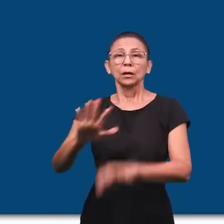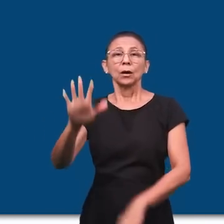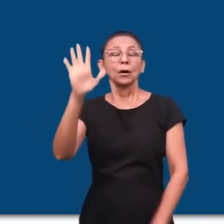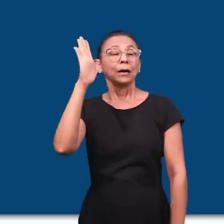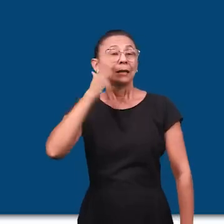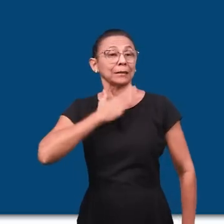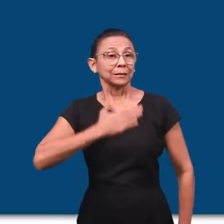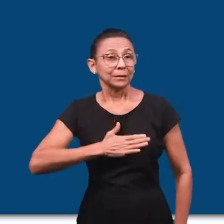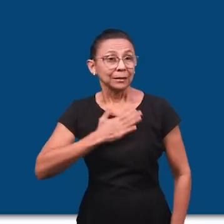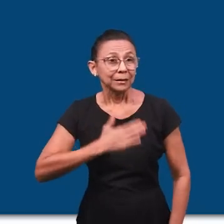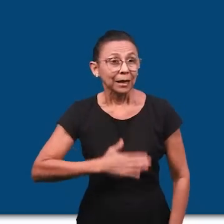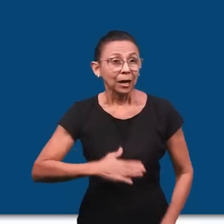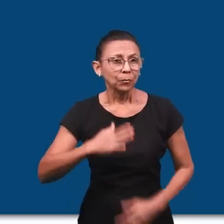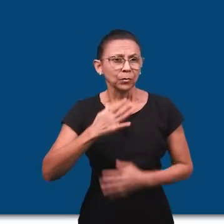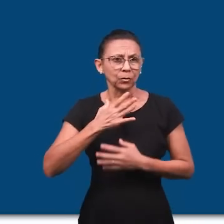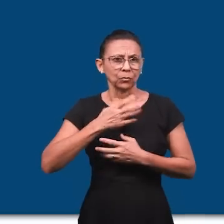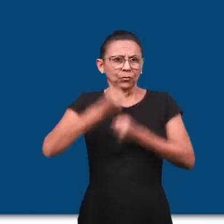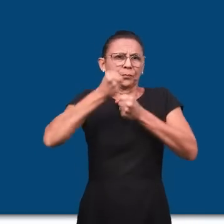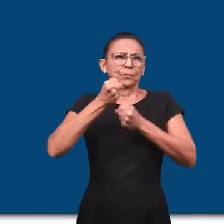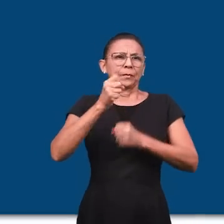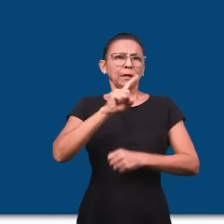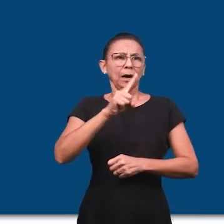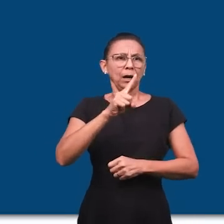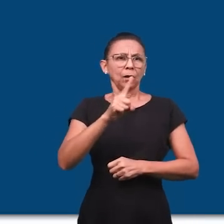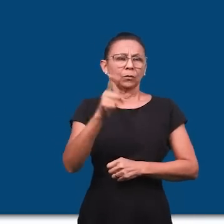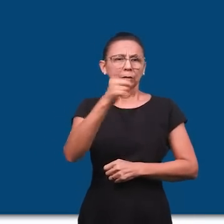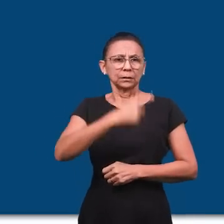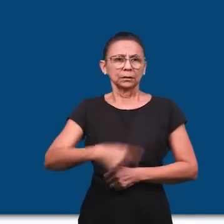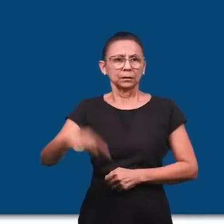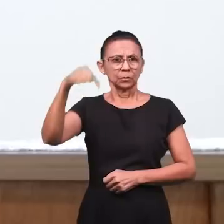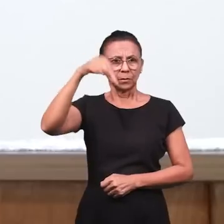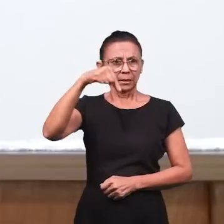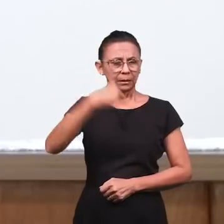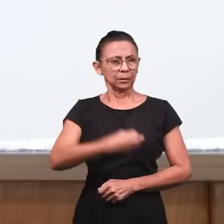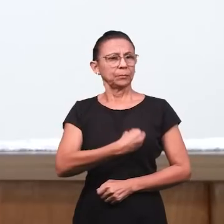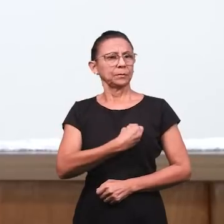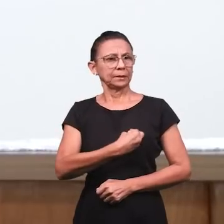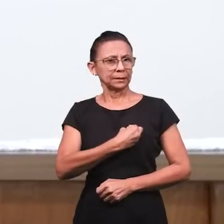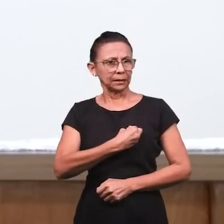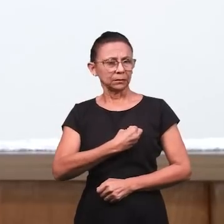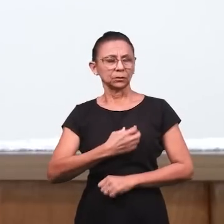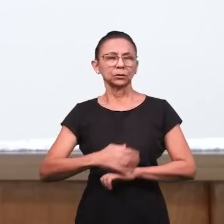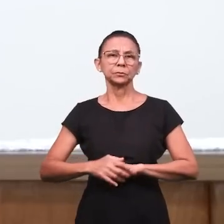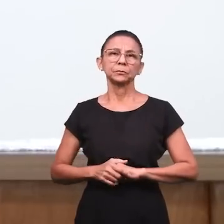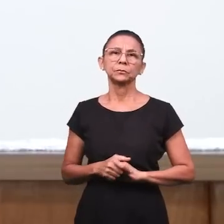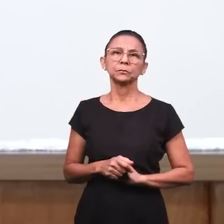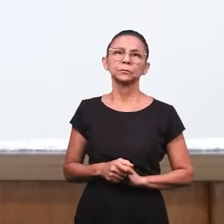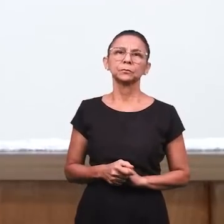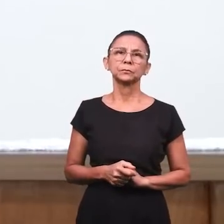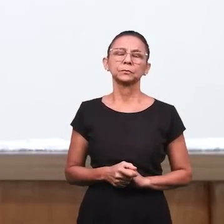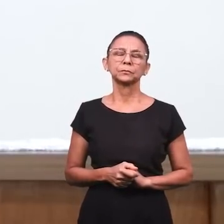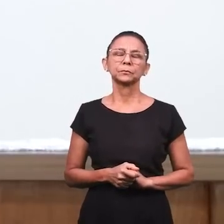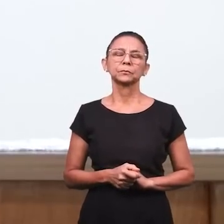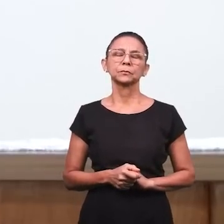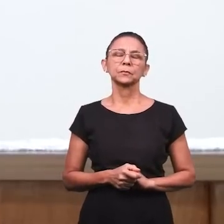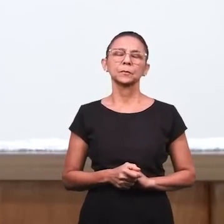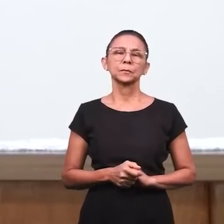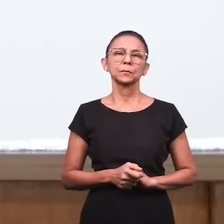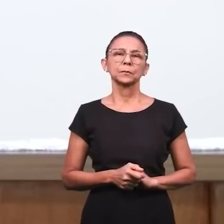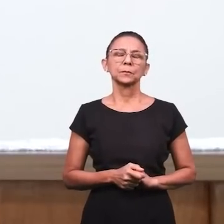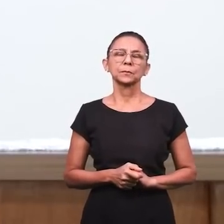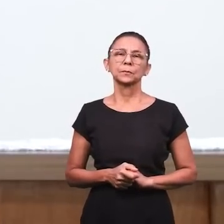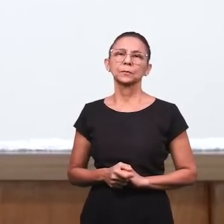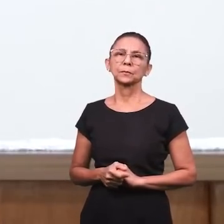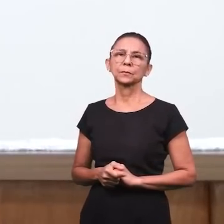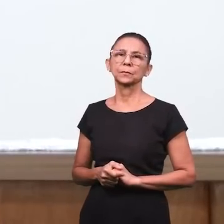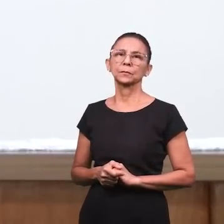mal, que todos aqui estamos. Amém. Bendito seja o nome do Senhor. O texto